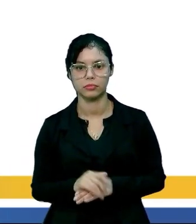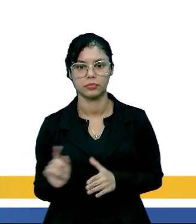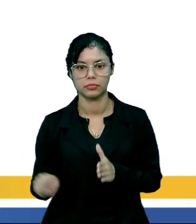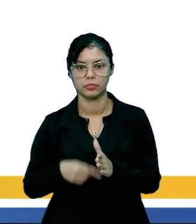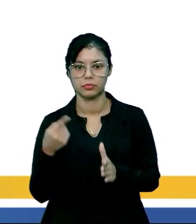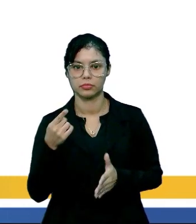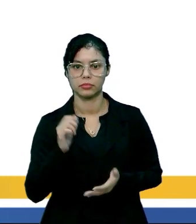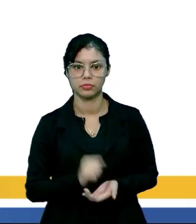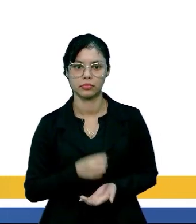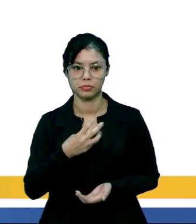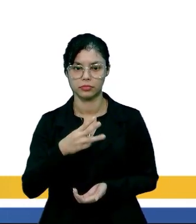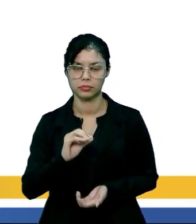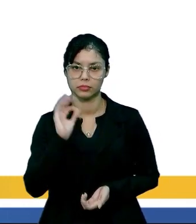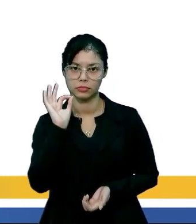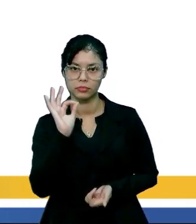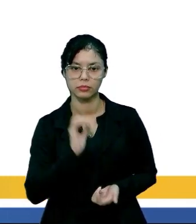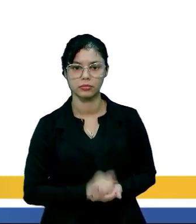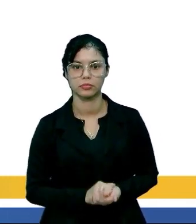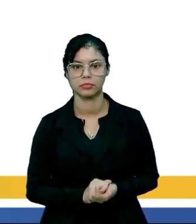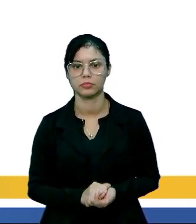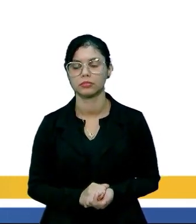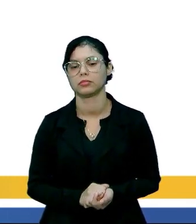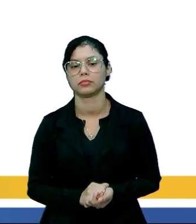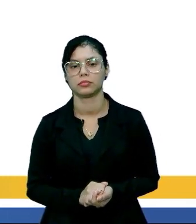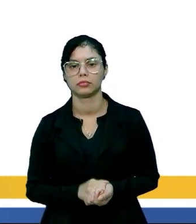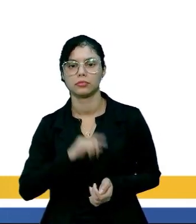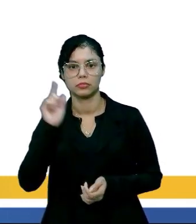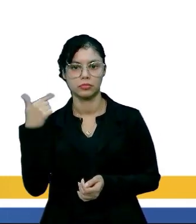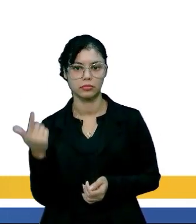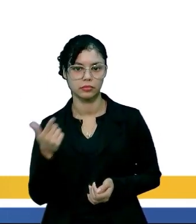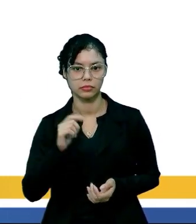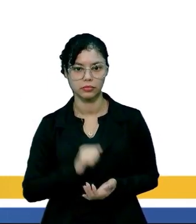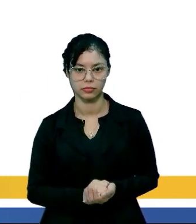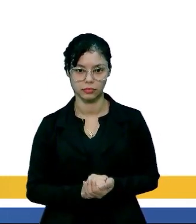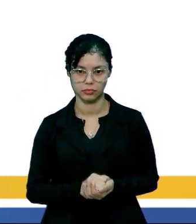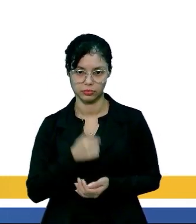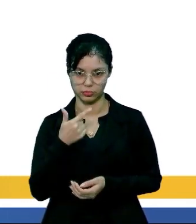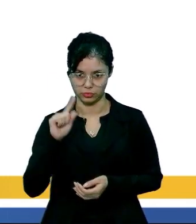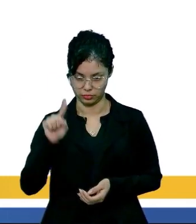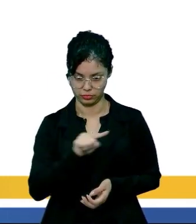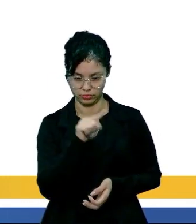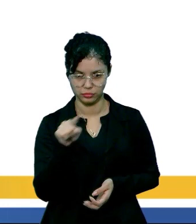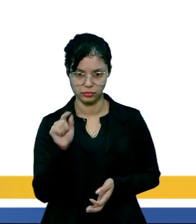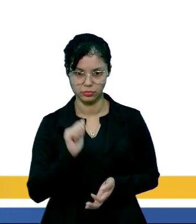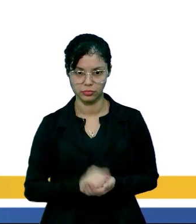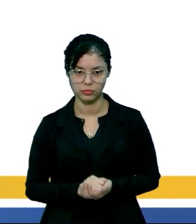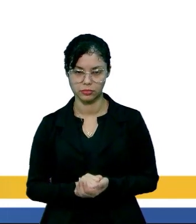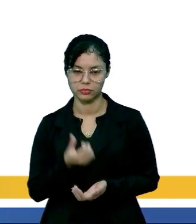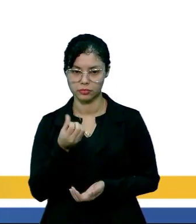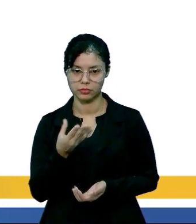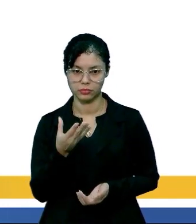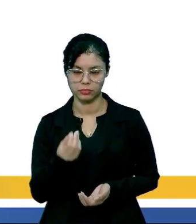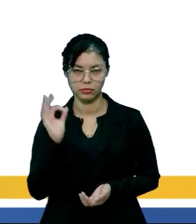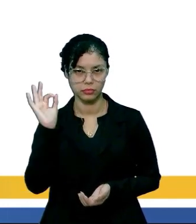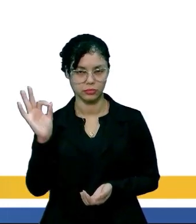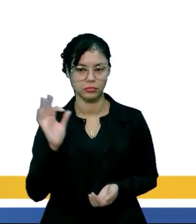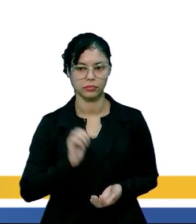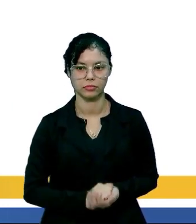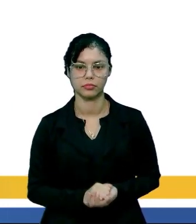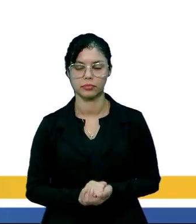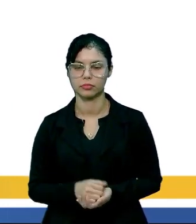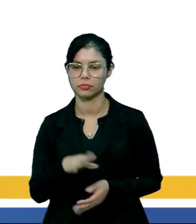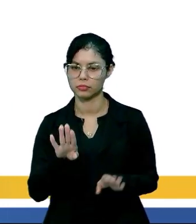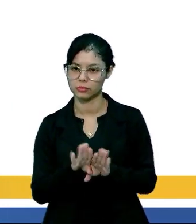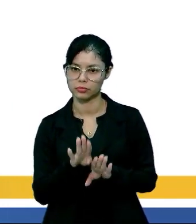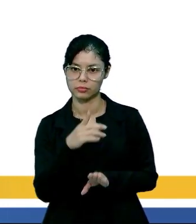alfa lá, 30 graus. Lá onde estava o outro, 2α, lá nós temos um ângulo de 60 graus.